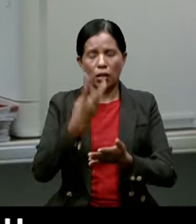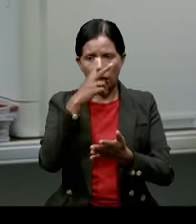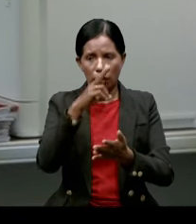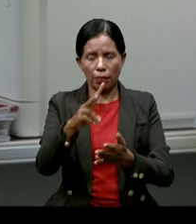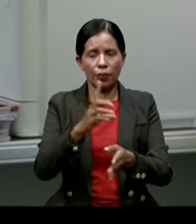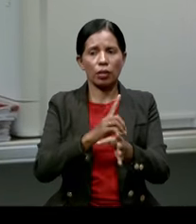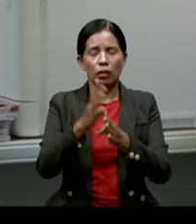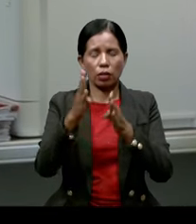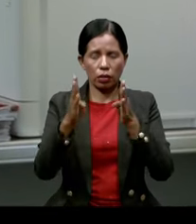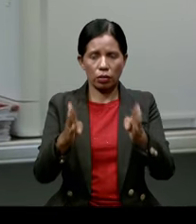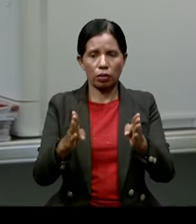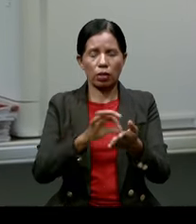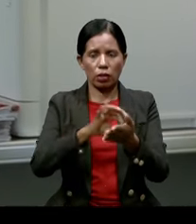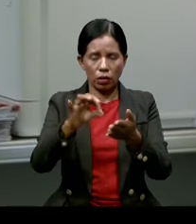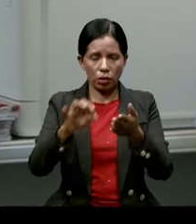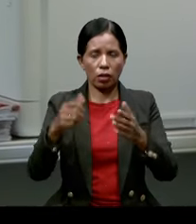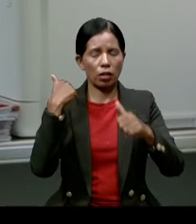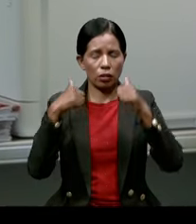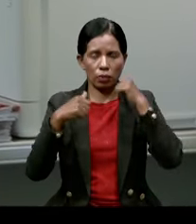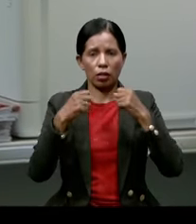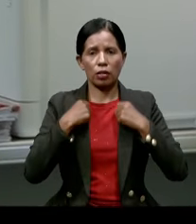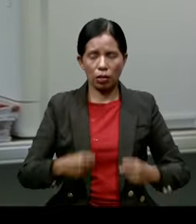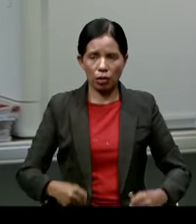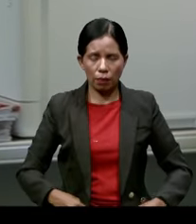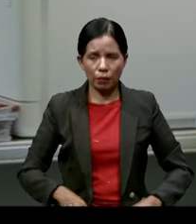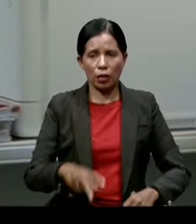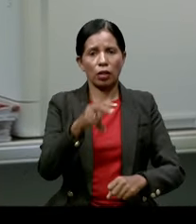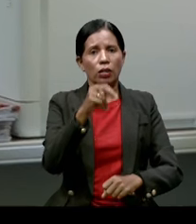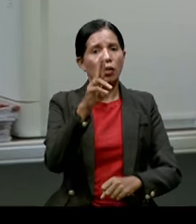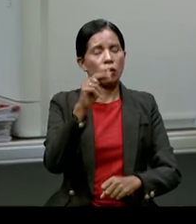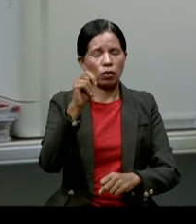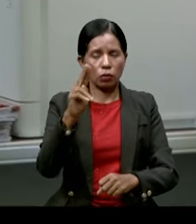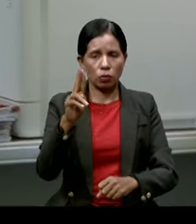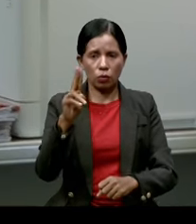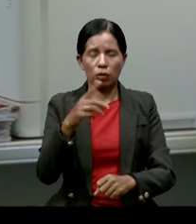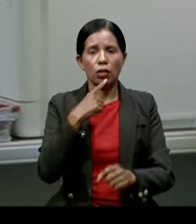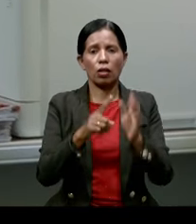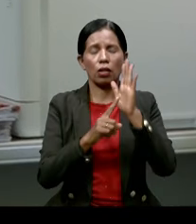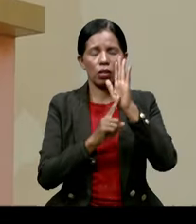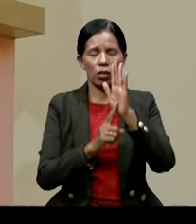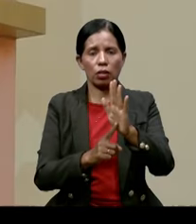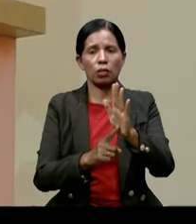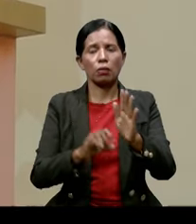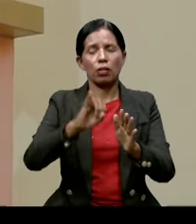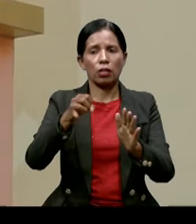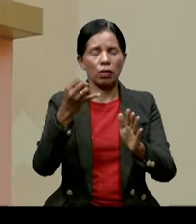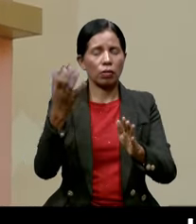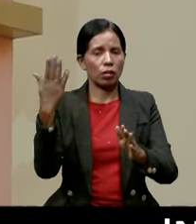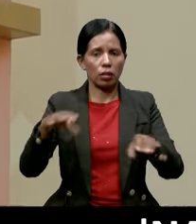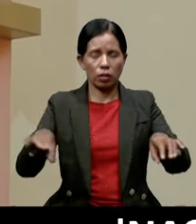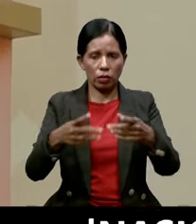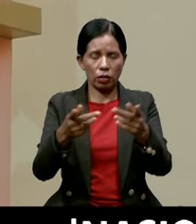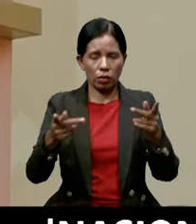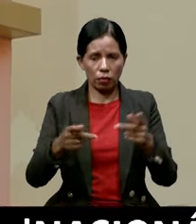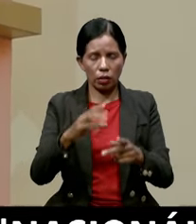de licenciamento no registro de atividade de saúde, Nuno da Costa, de Jesus Hatolia Hirak neba GMN, e no serviço fato